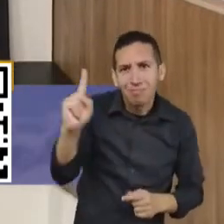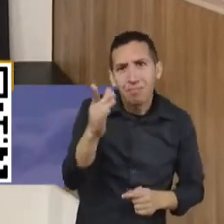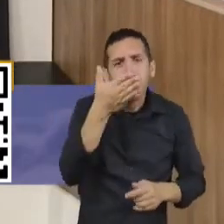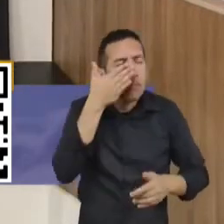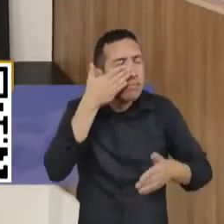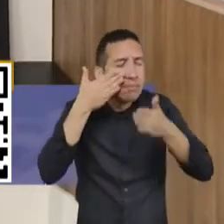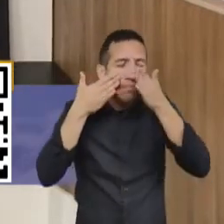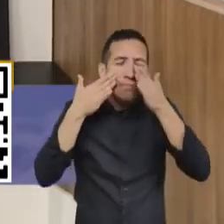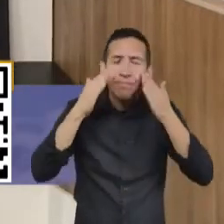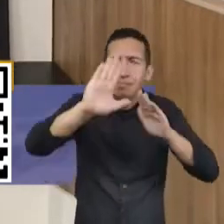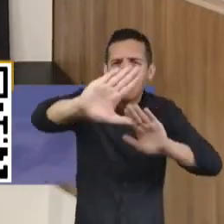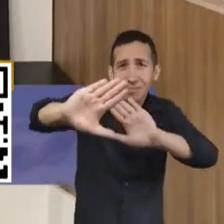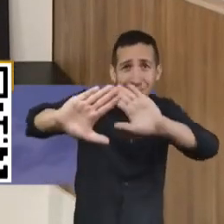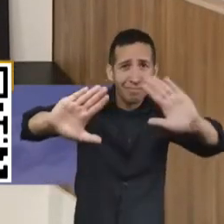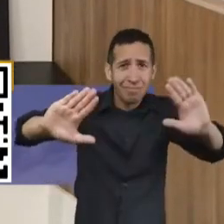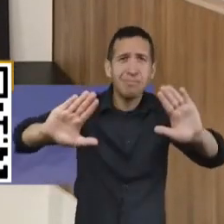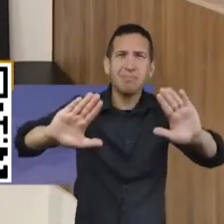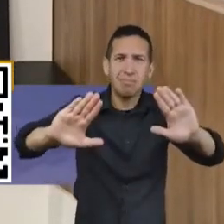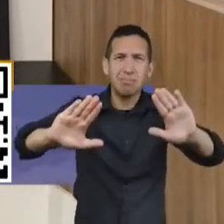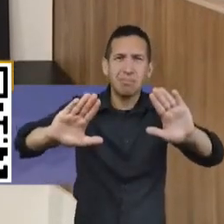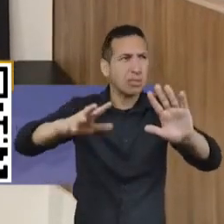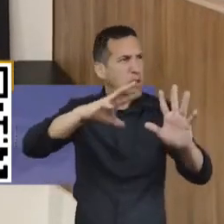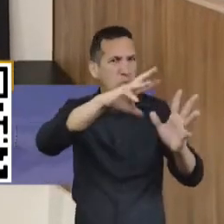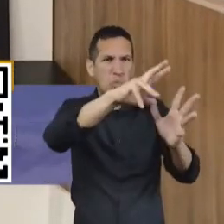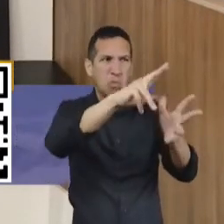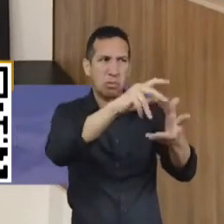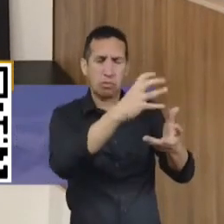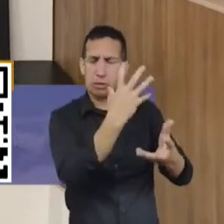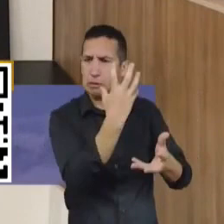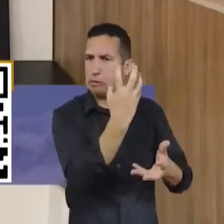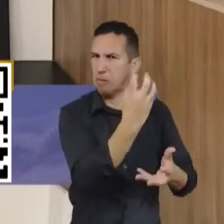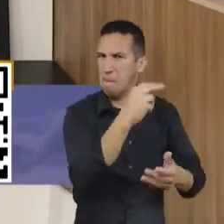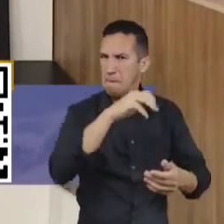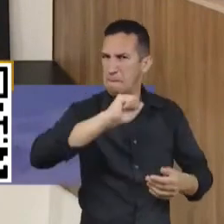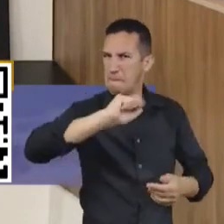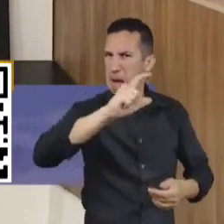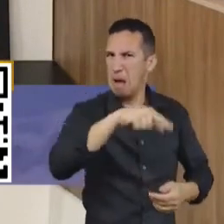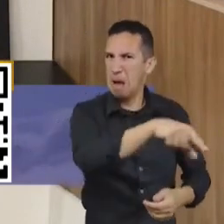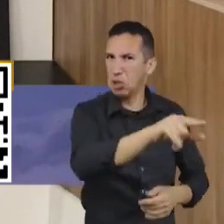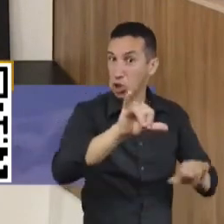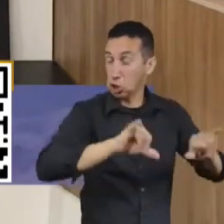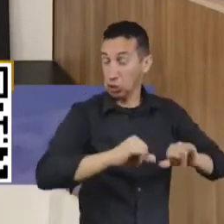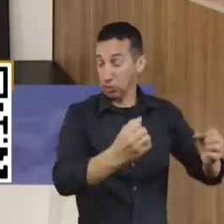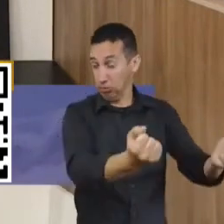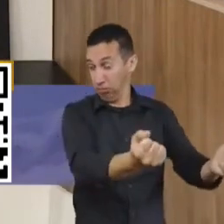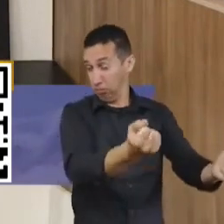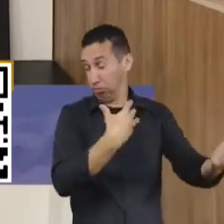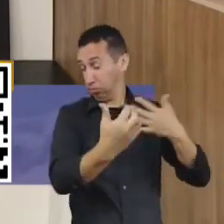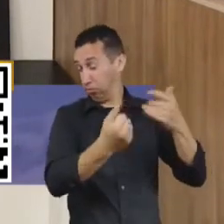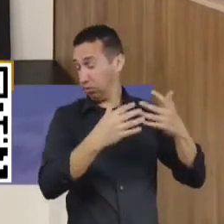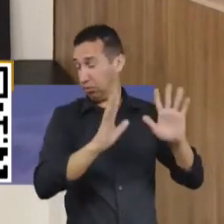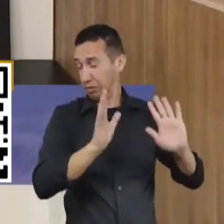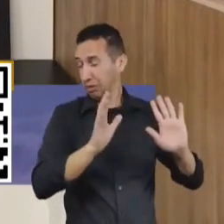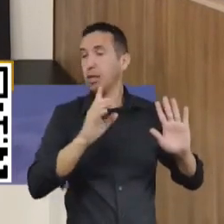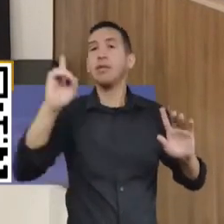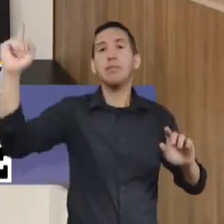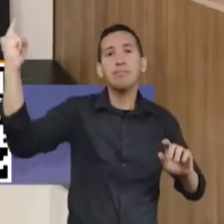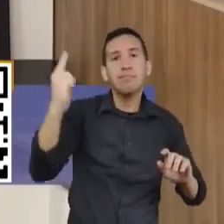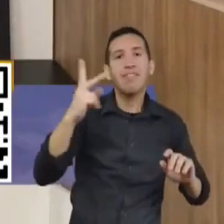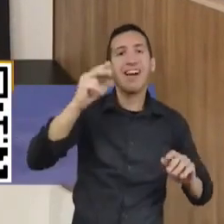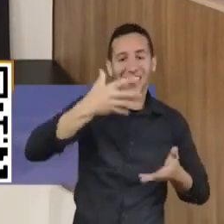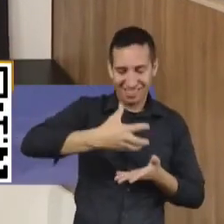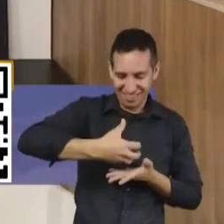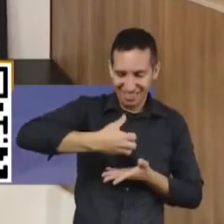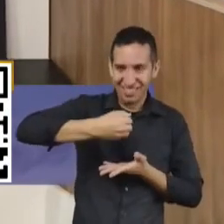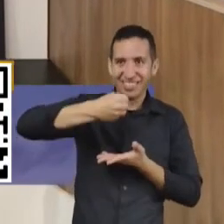nos transformar para nos tirar nesse mundo mal nesse mundo do sofrimento para nos levar daqui para o reino dos céus